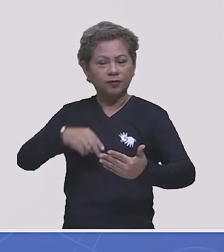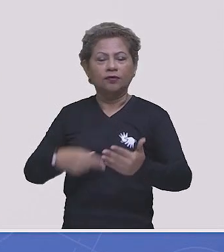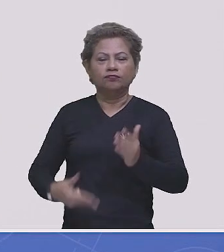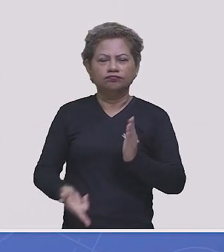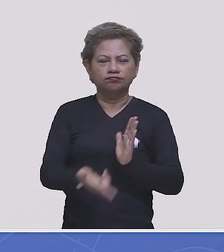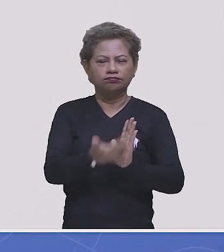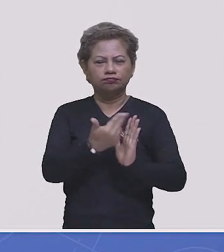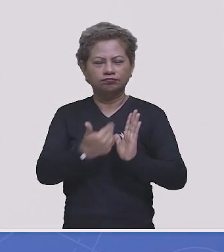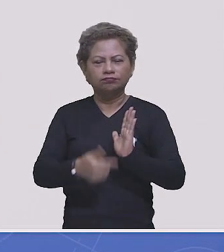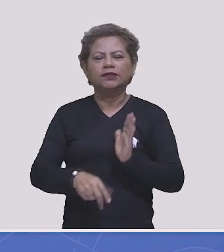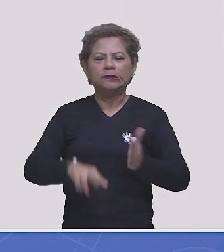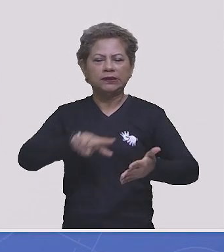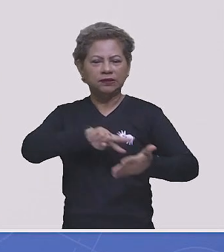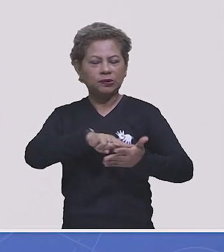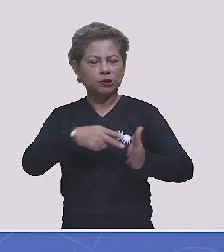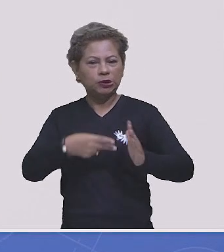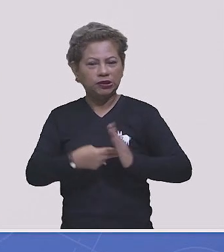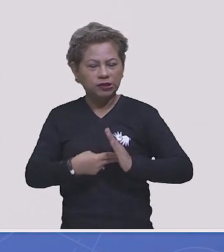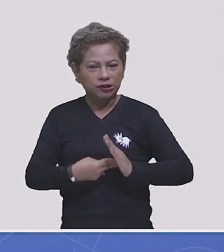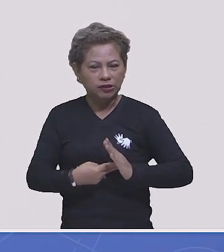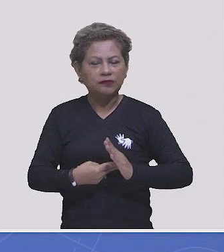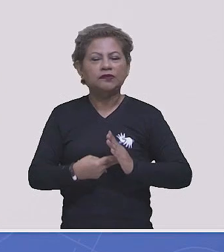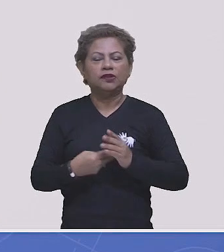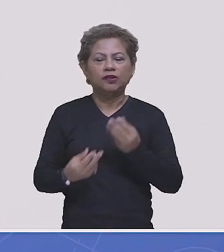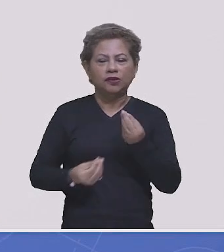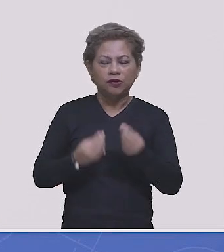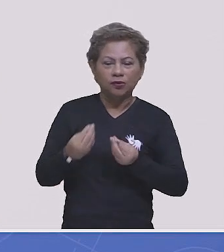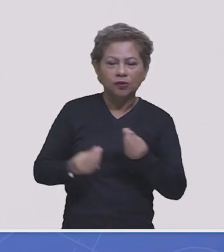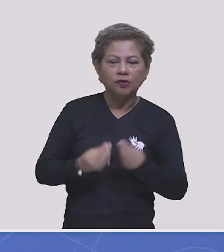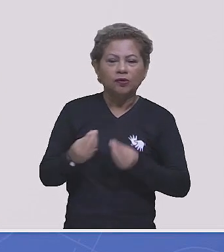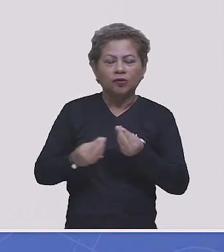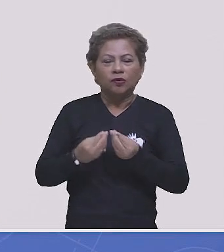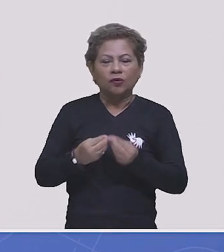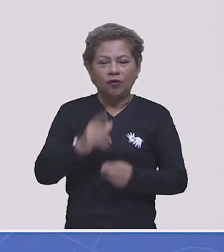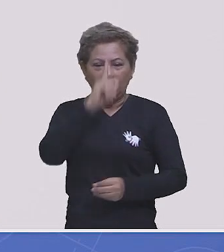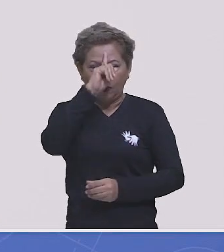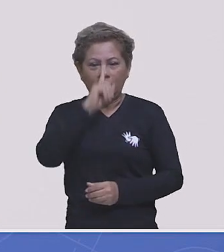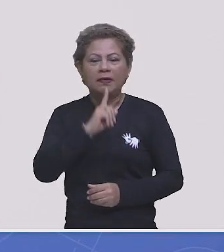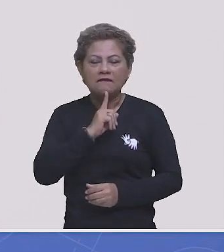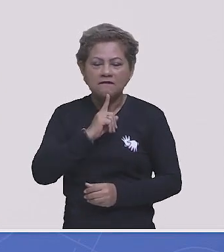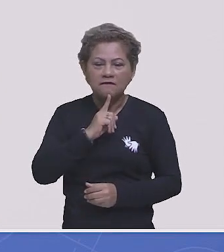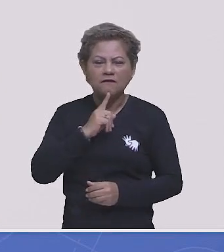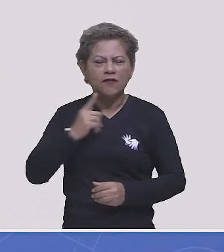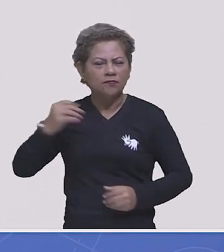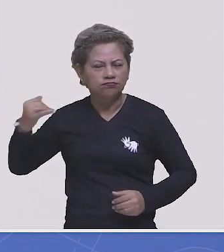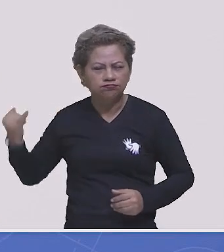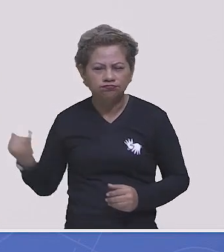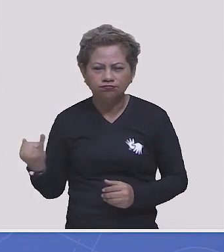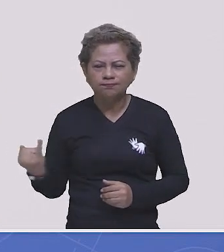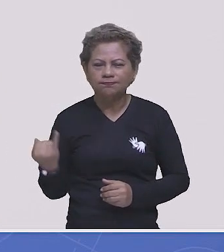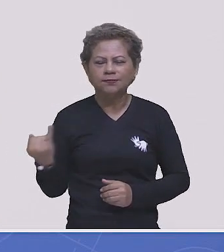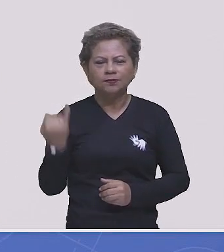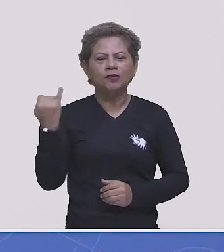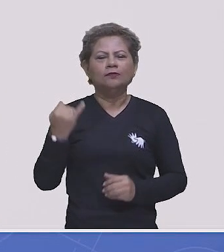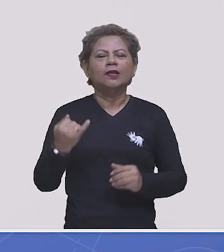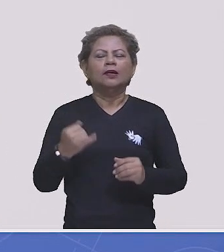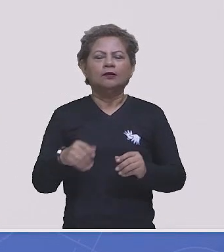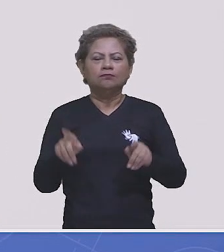eram representadas com os olhos e os ombros de perfil, embora com o restante do corpo de